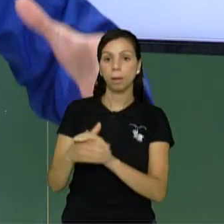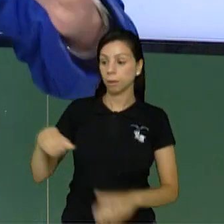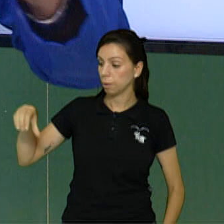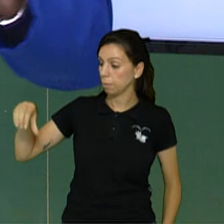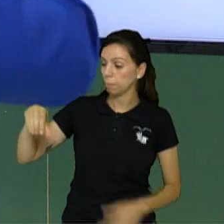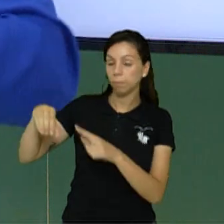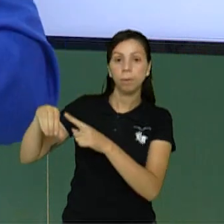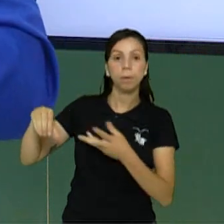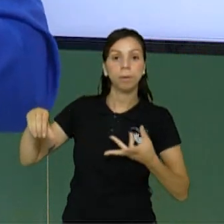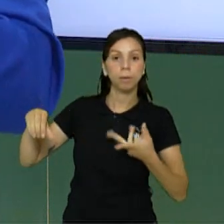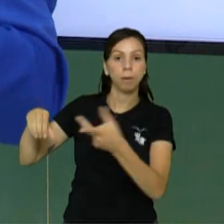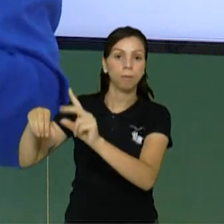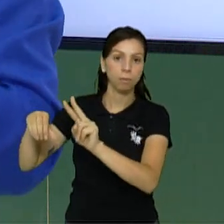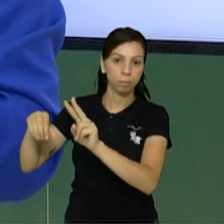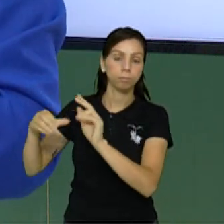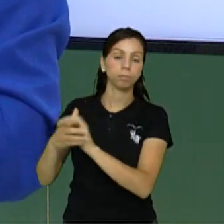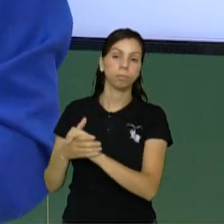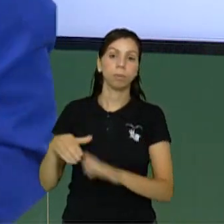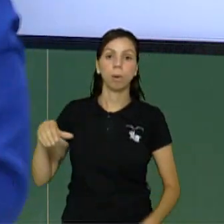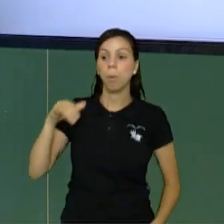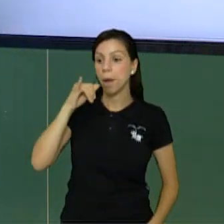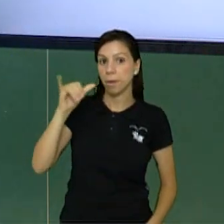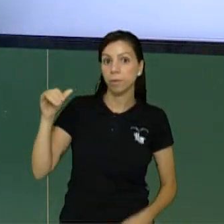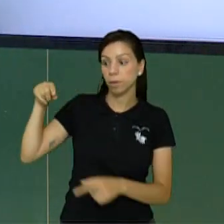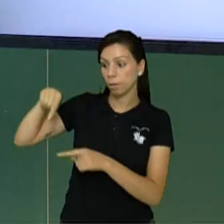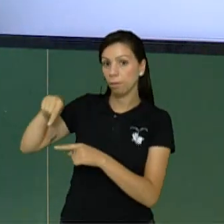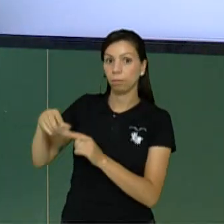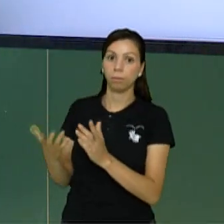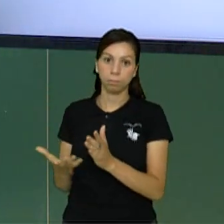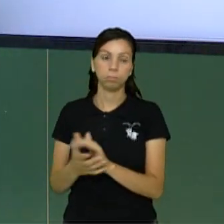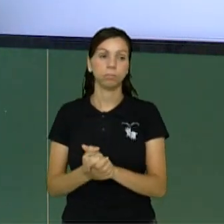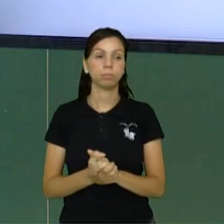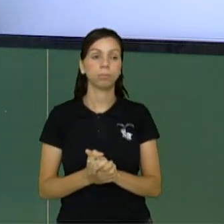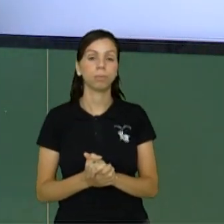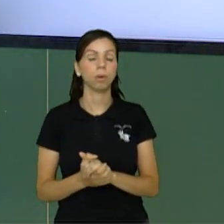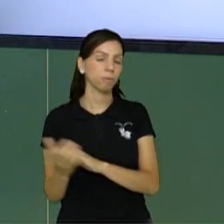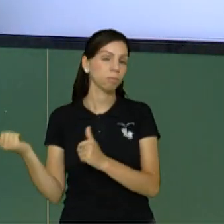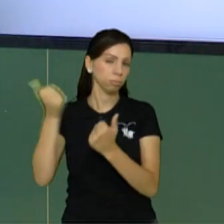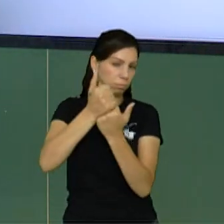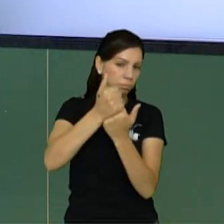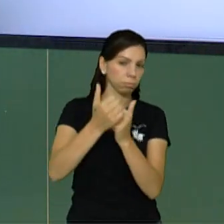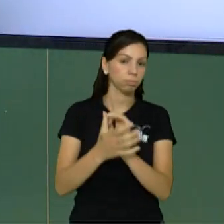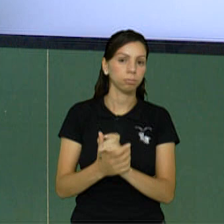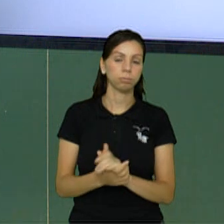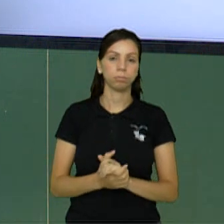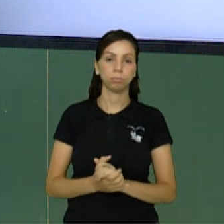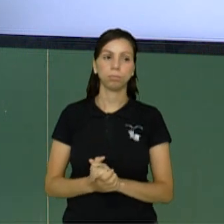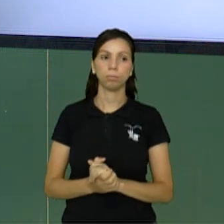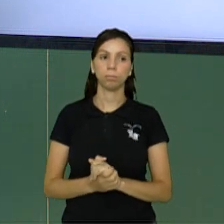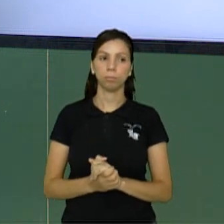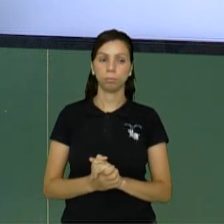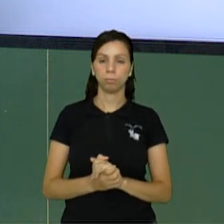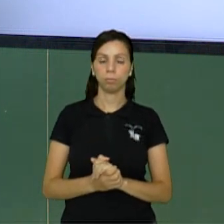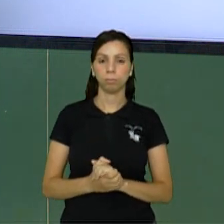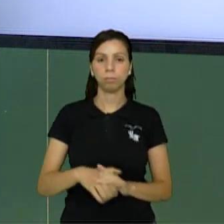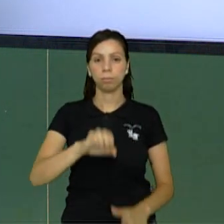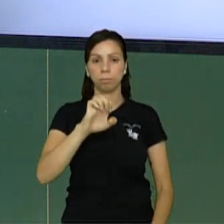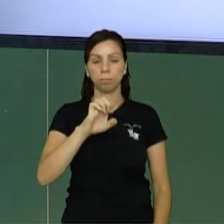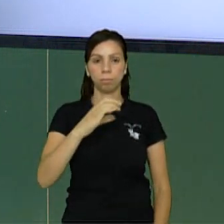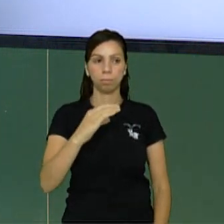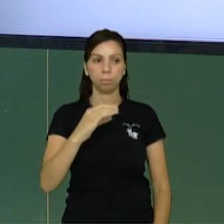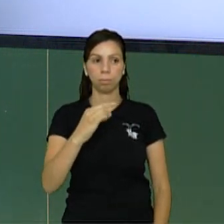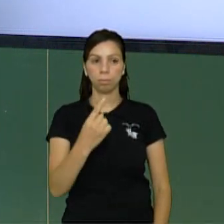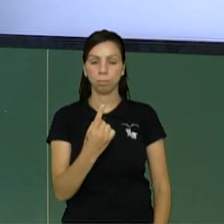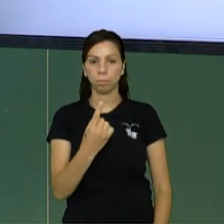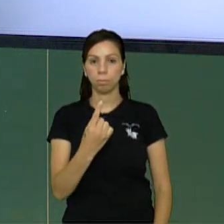velocidade, então a energia está toda com ele. Então, substituindo aqui, pessoal, vamos substituir a energia cinética do início. A